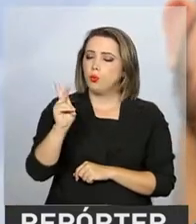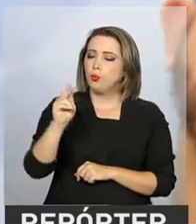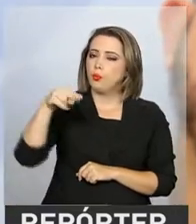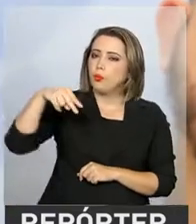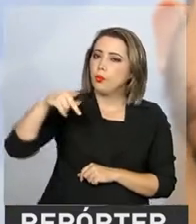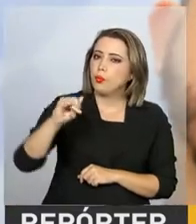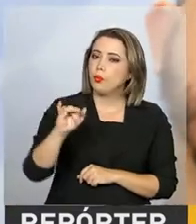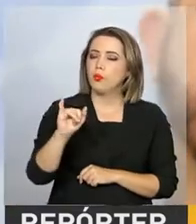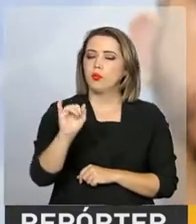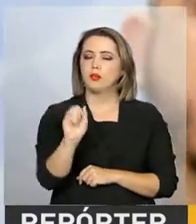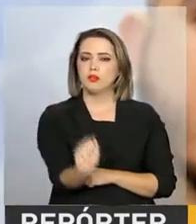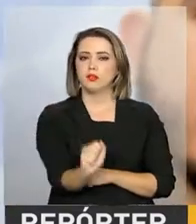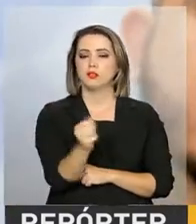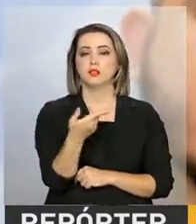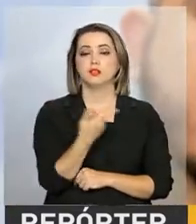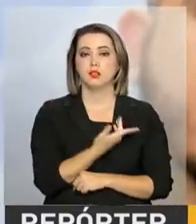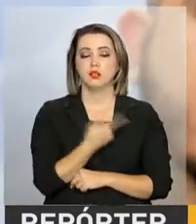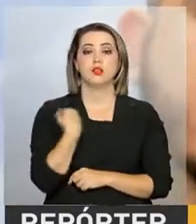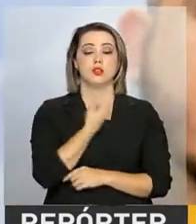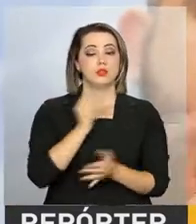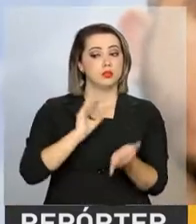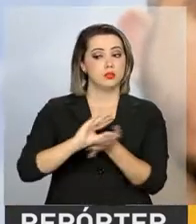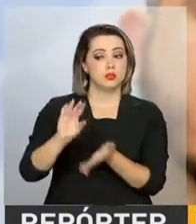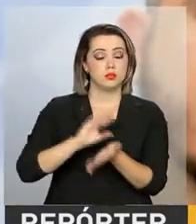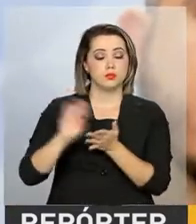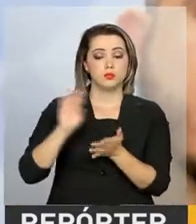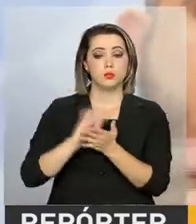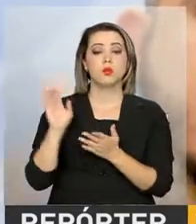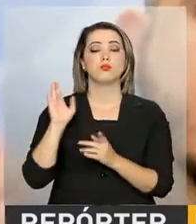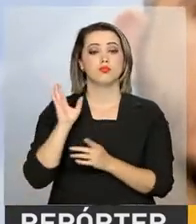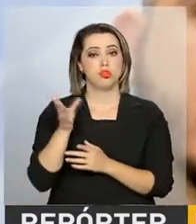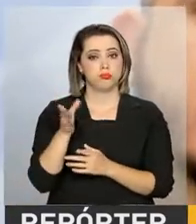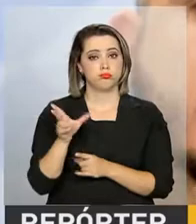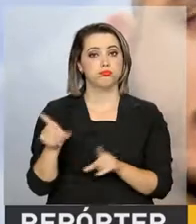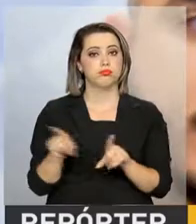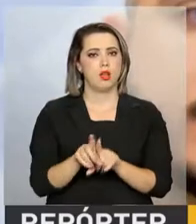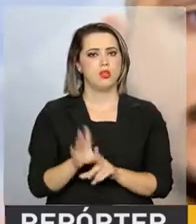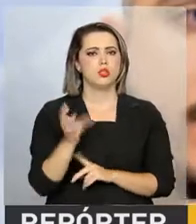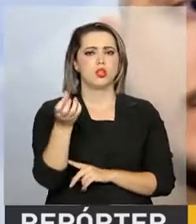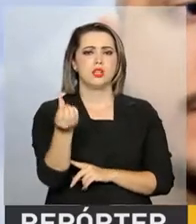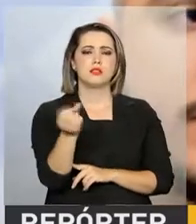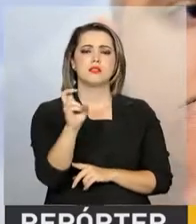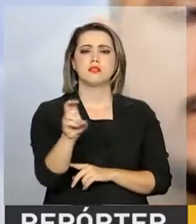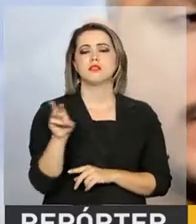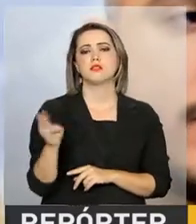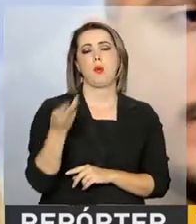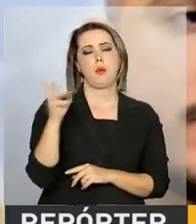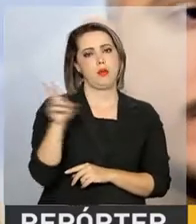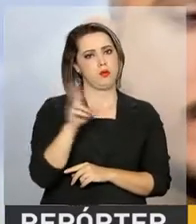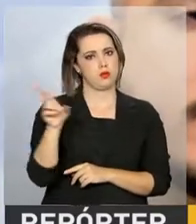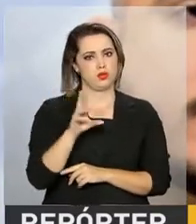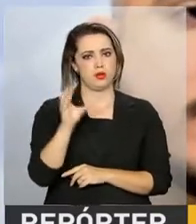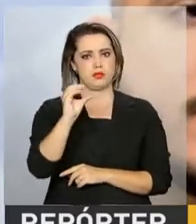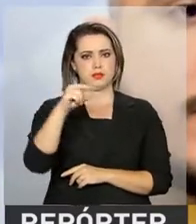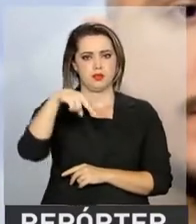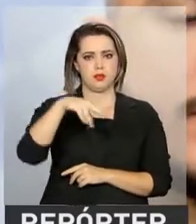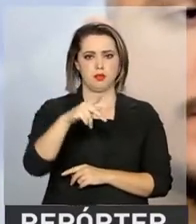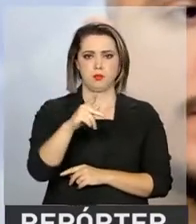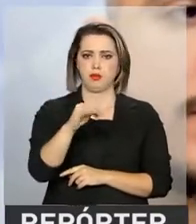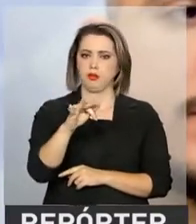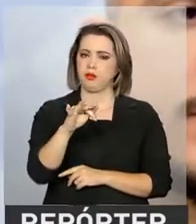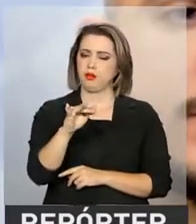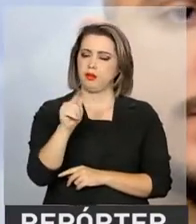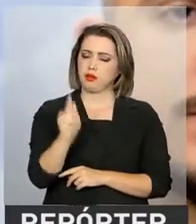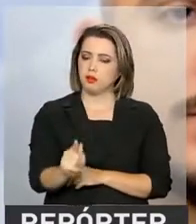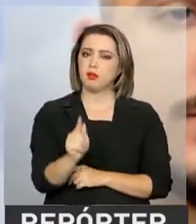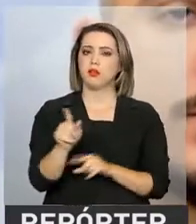Nós já investimos muitos recursos, já tivemos aqueles 65 milhões, CNPq, Ministério da Saúde, Ministério da Ciência e Tecnologia, com